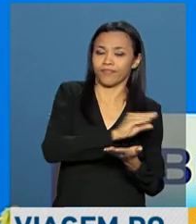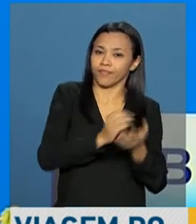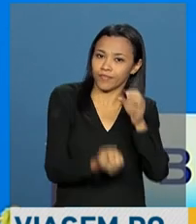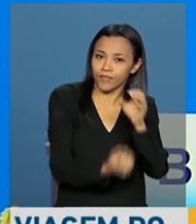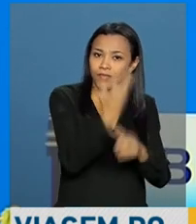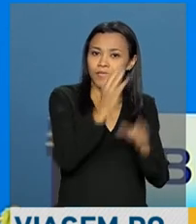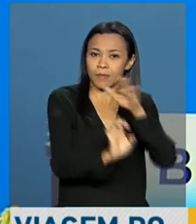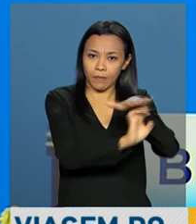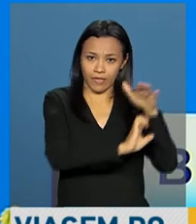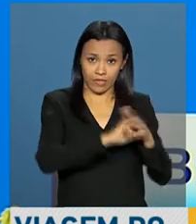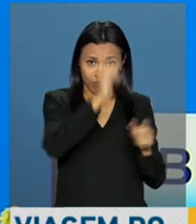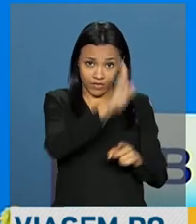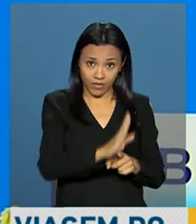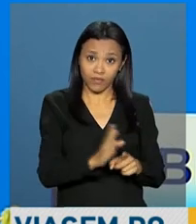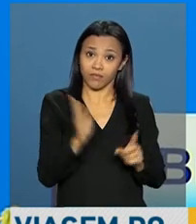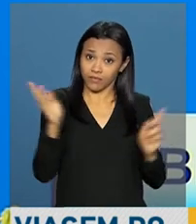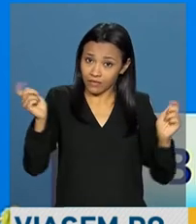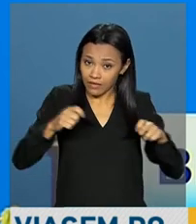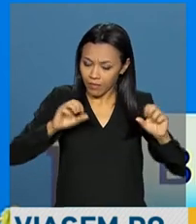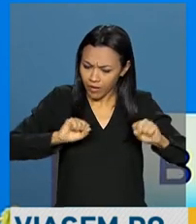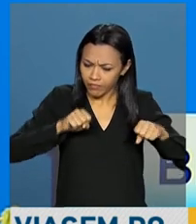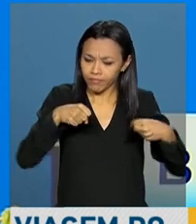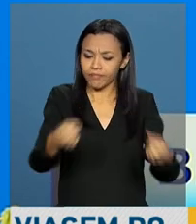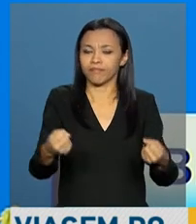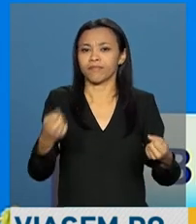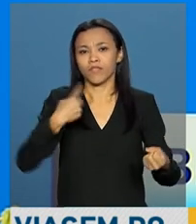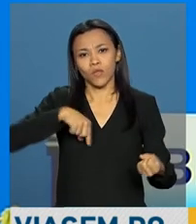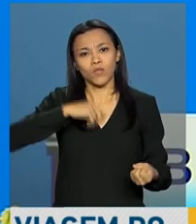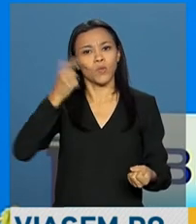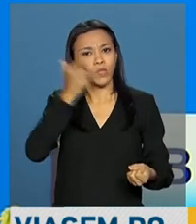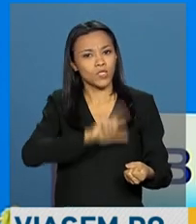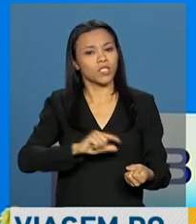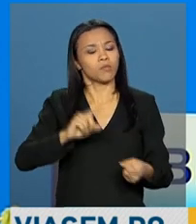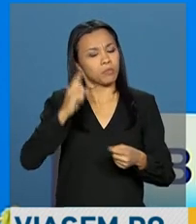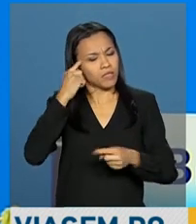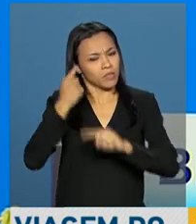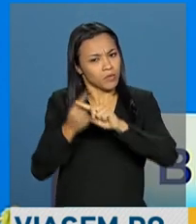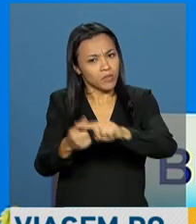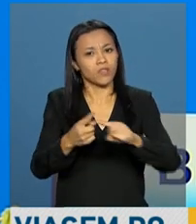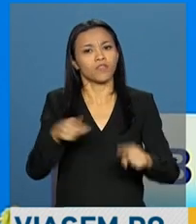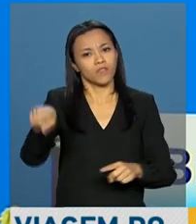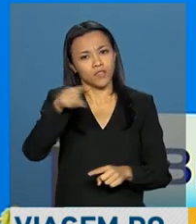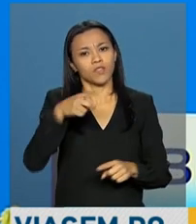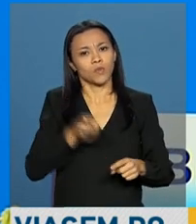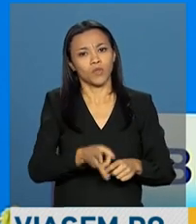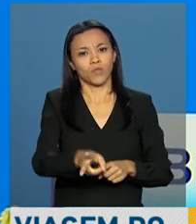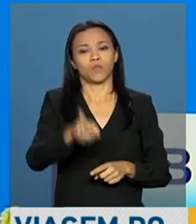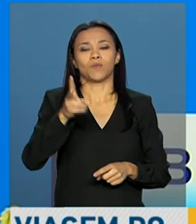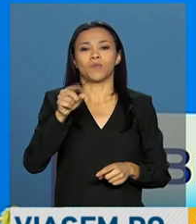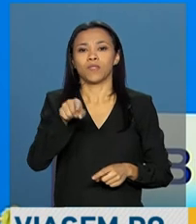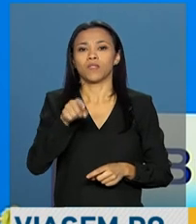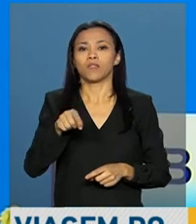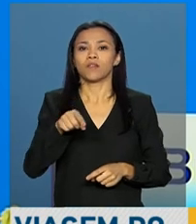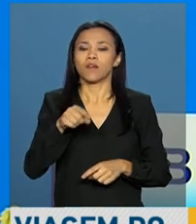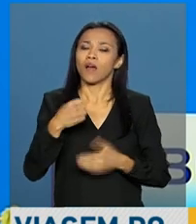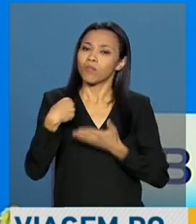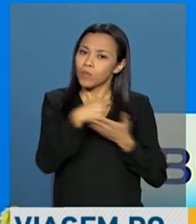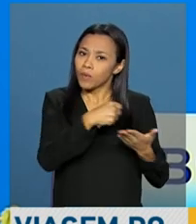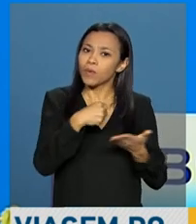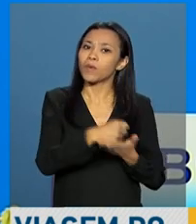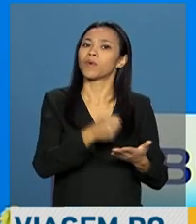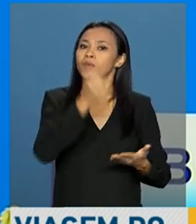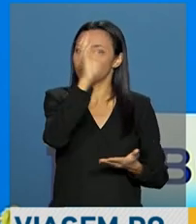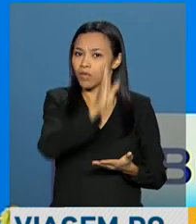Reconquistamos a confiança e otimismo. Continuem a contar com o decidido apoio do